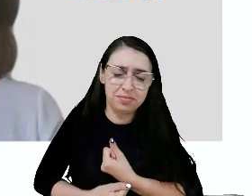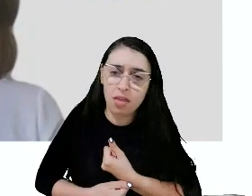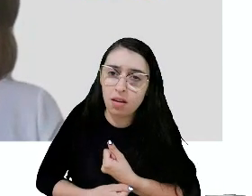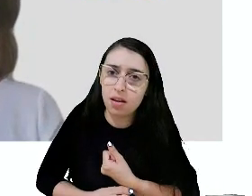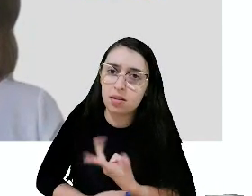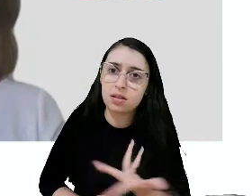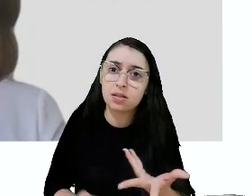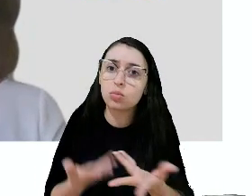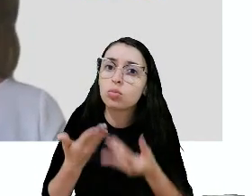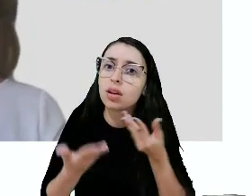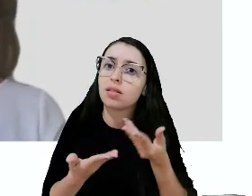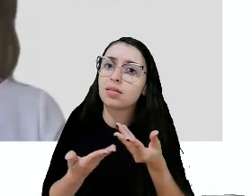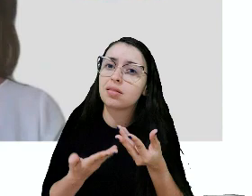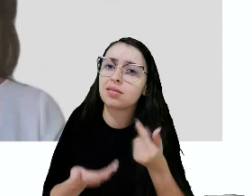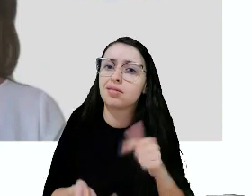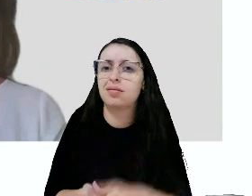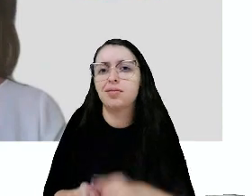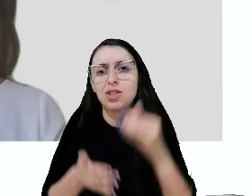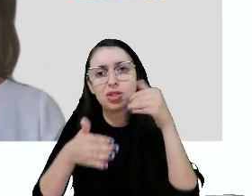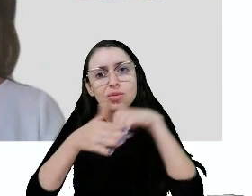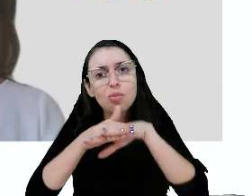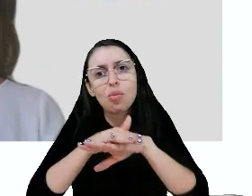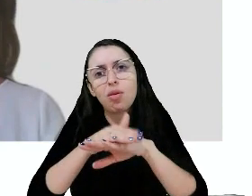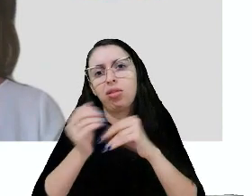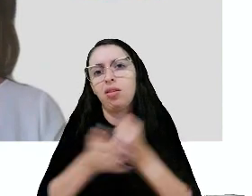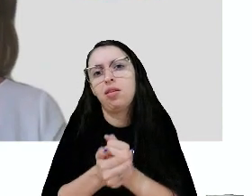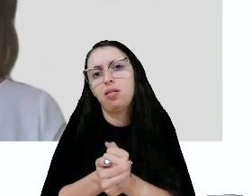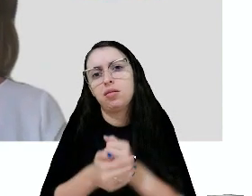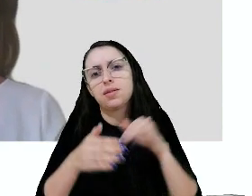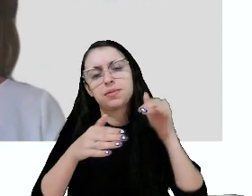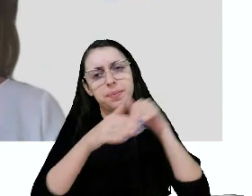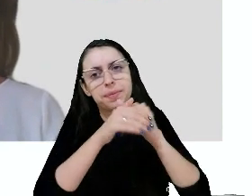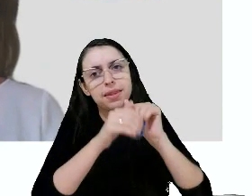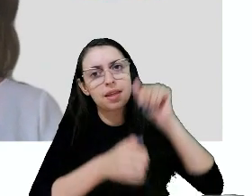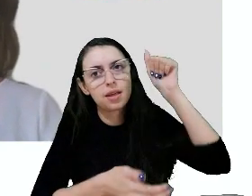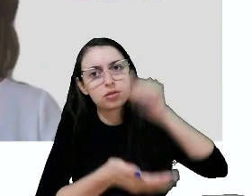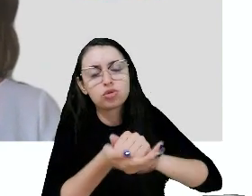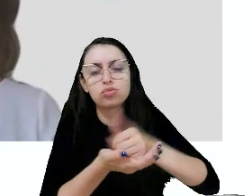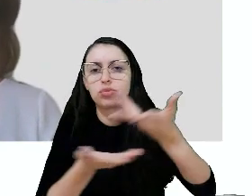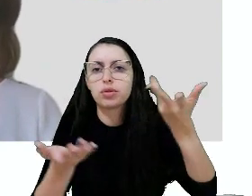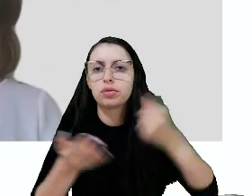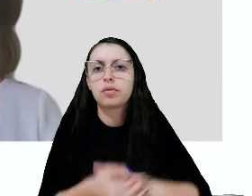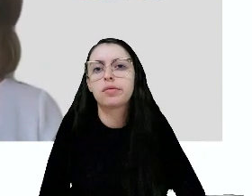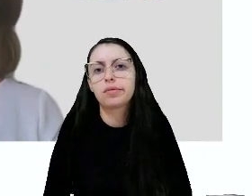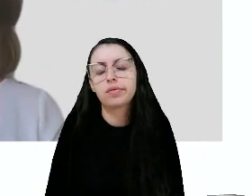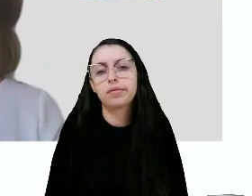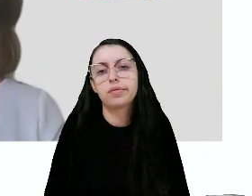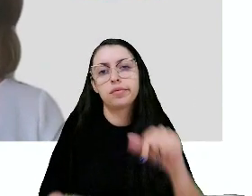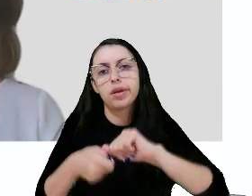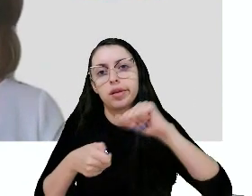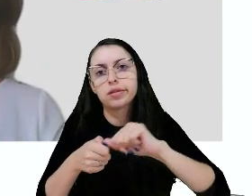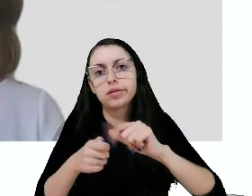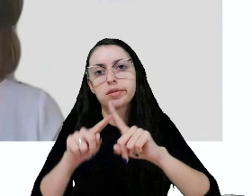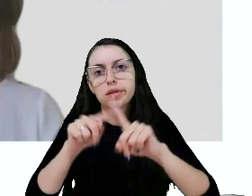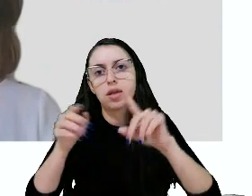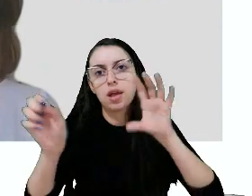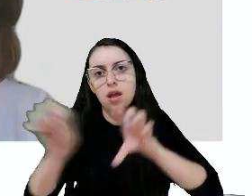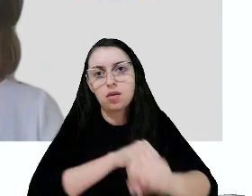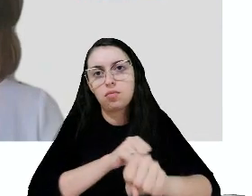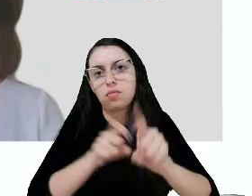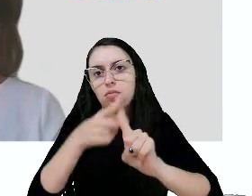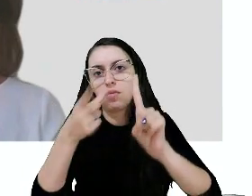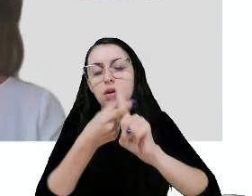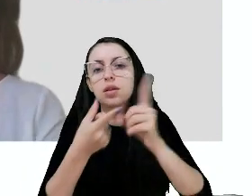como essa, ela ainda tem que se esconder no porta-mala do carro para realizar o que realizou. E isso porque na porta